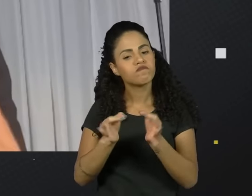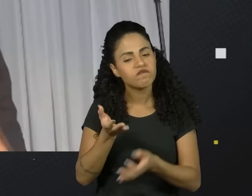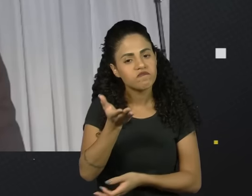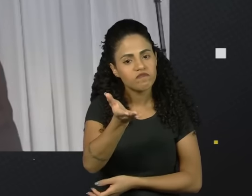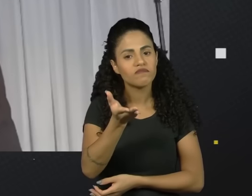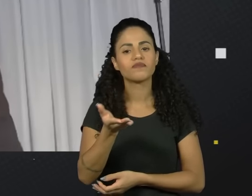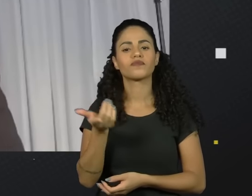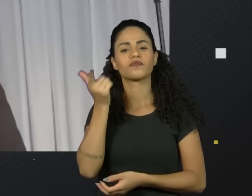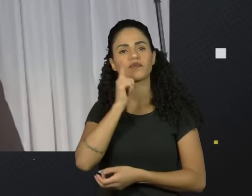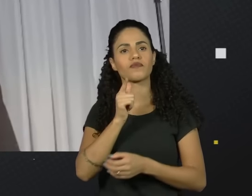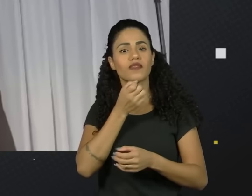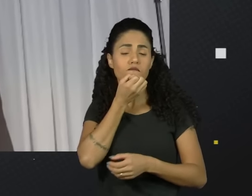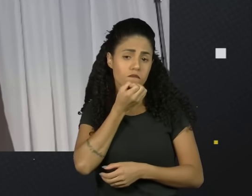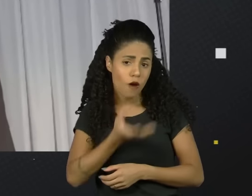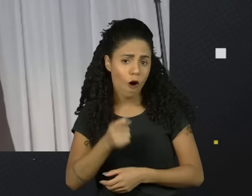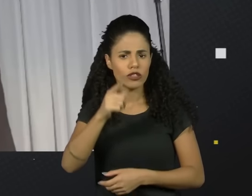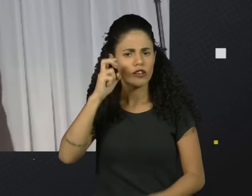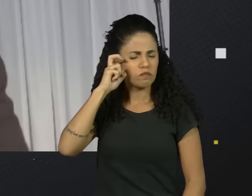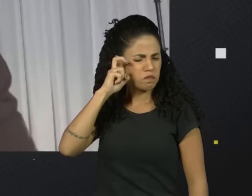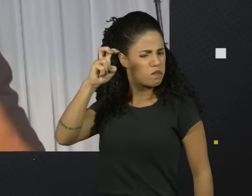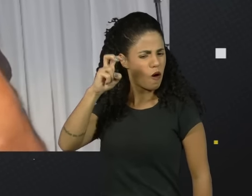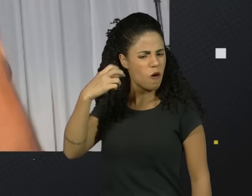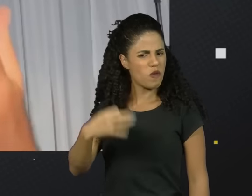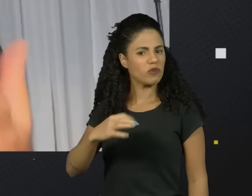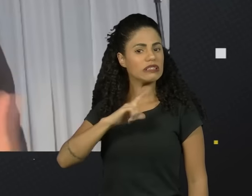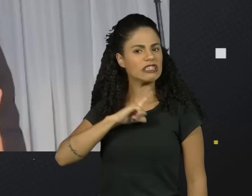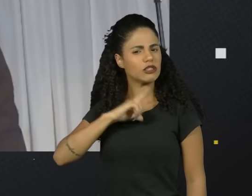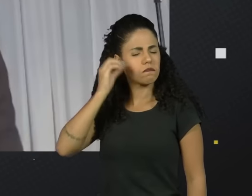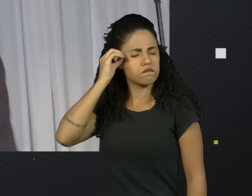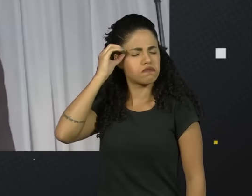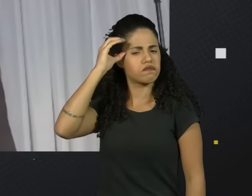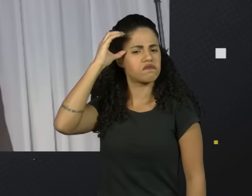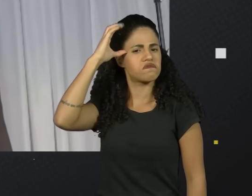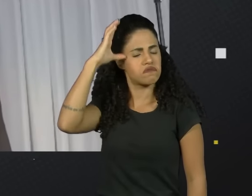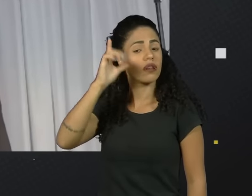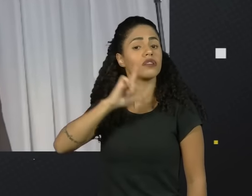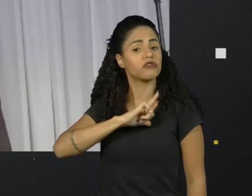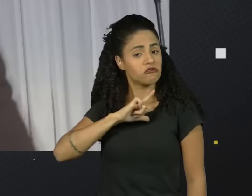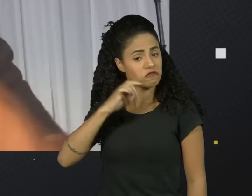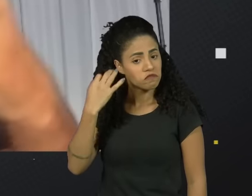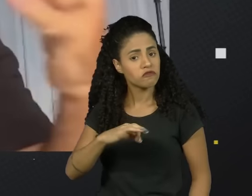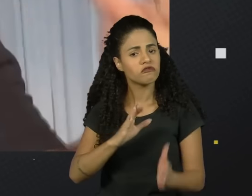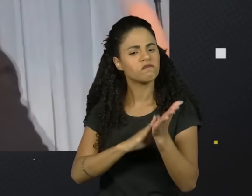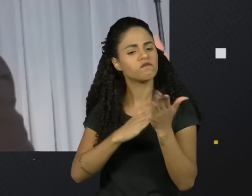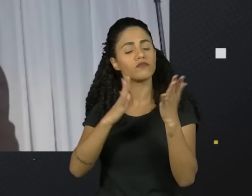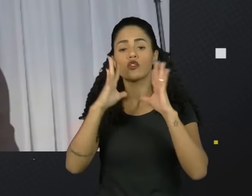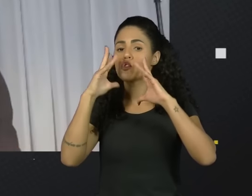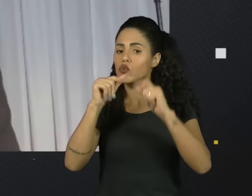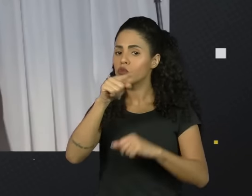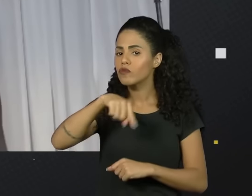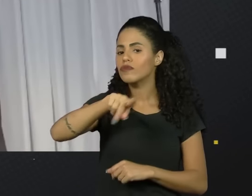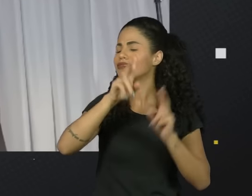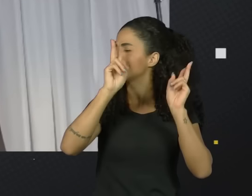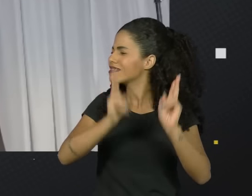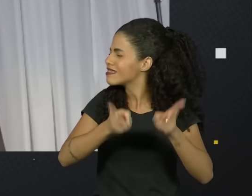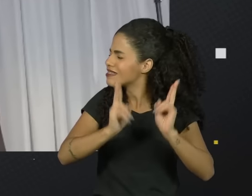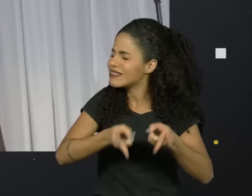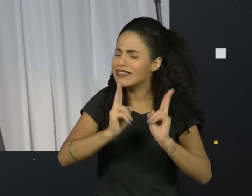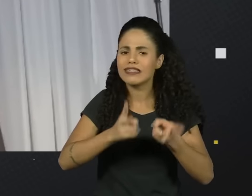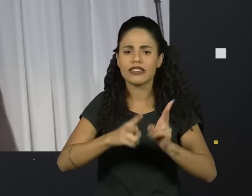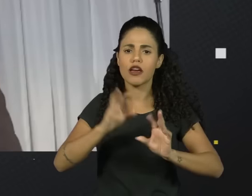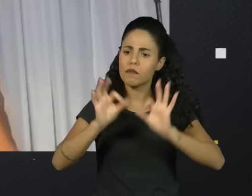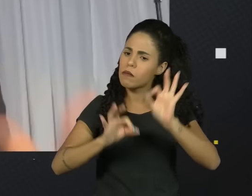com toda a sua gentileza, com toda a sua inteligência, com todo o seu conhecimento. todas essas coisas sempre foram